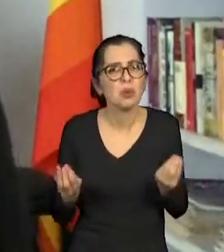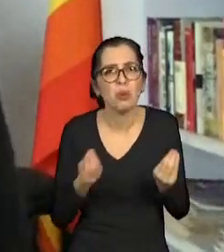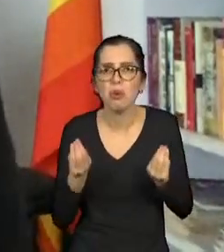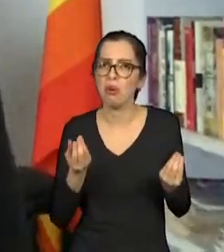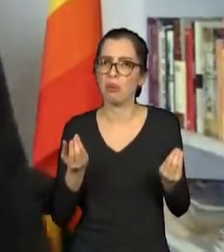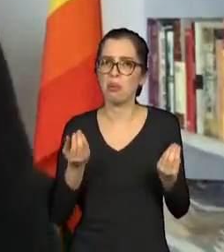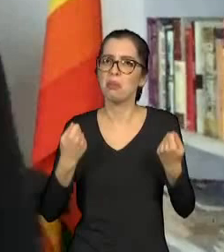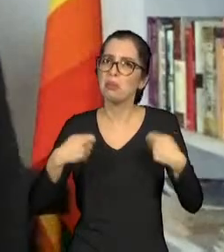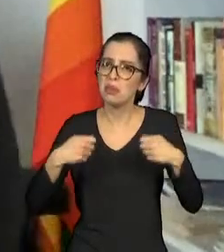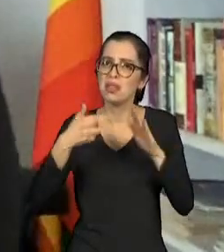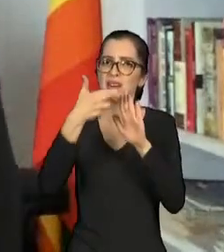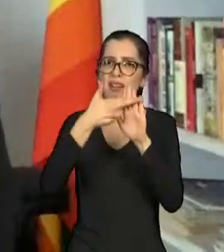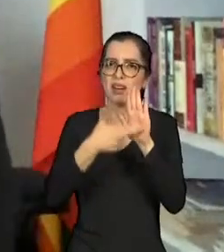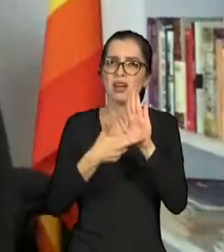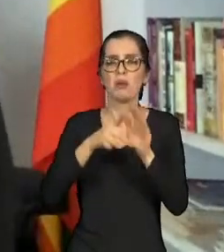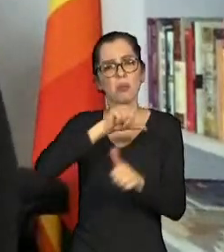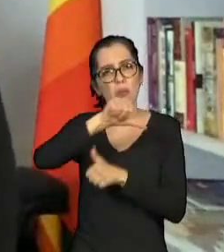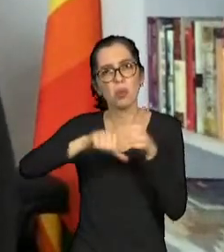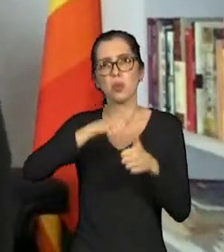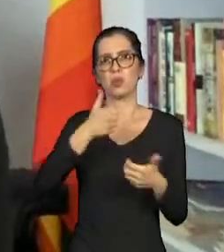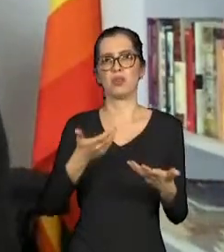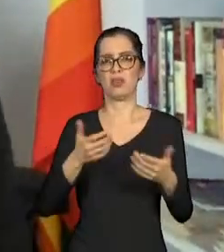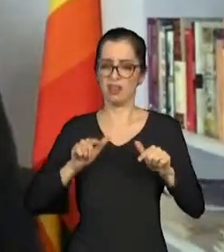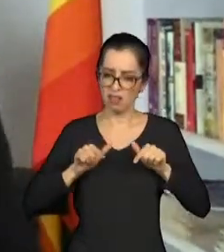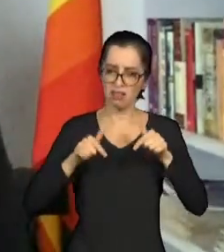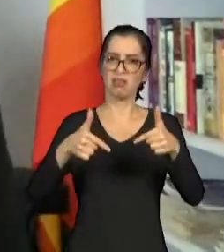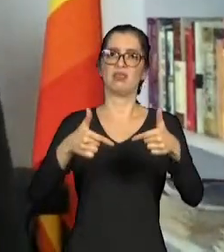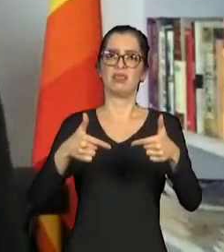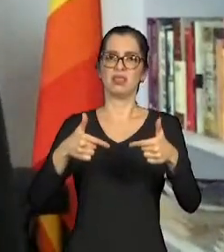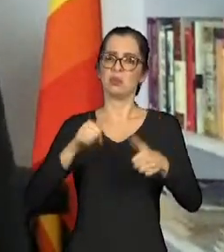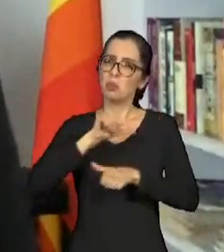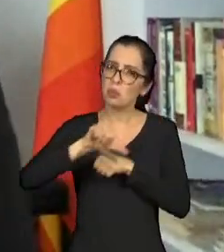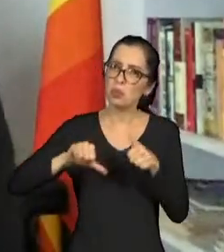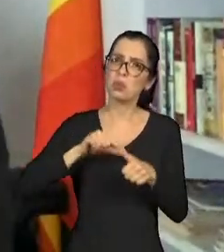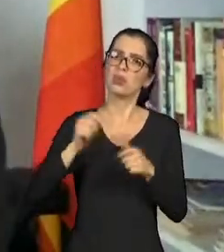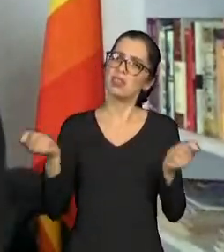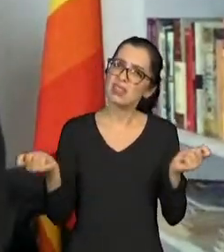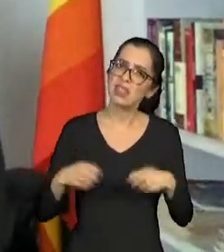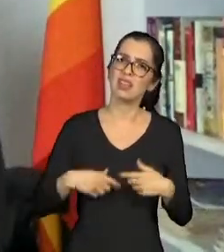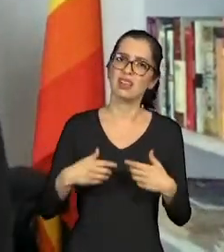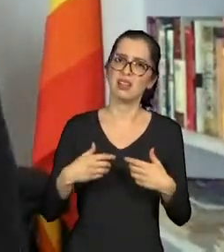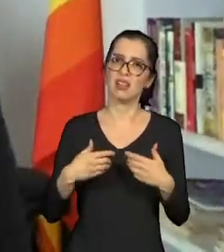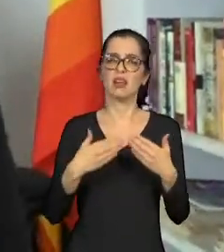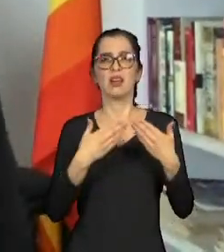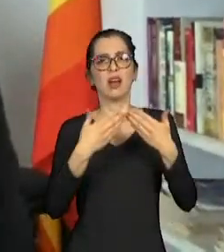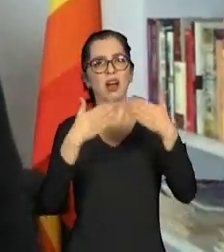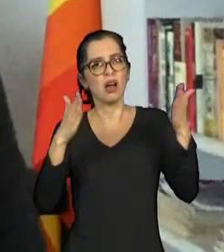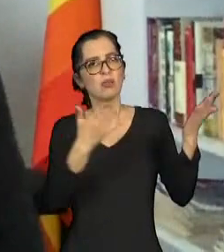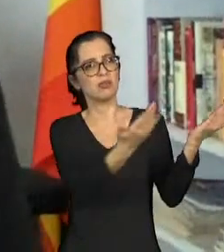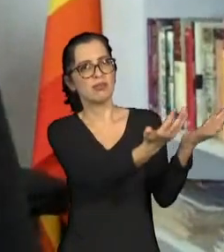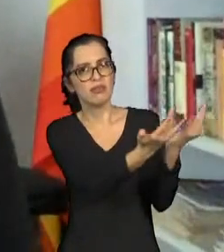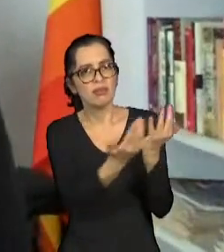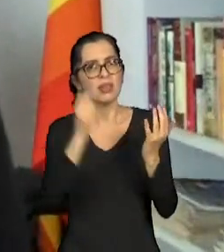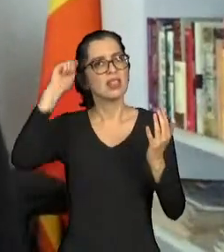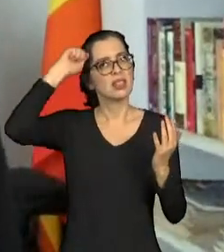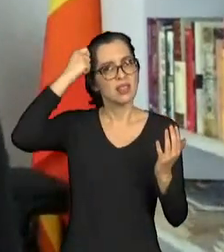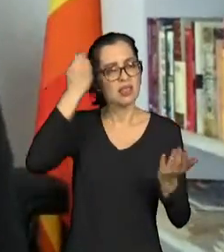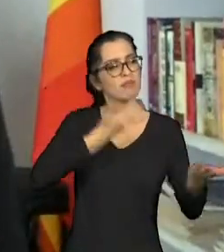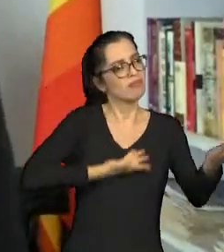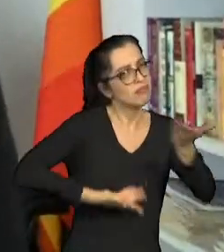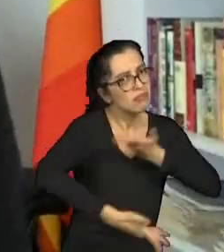maneira a permitir maior acesso das pessoas negras ao mercado de trabalho, a posições de poder, a cargos